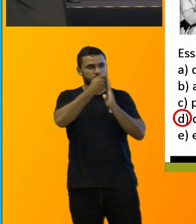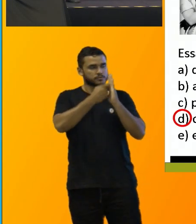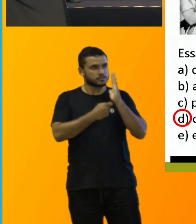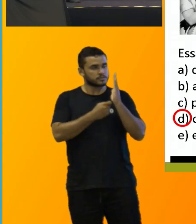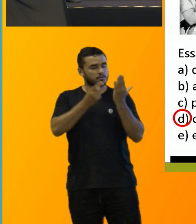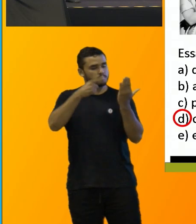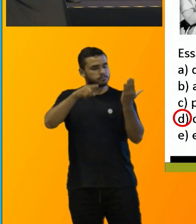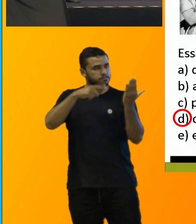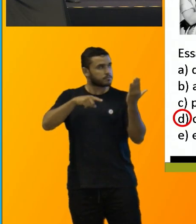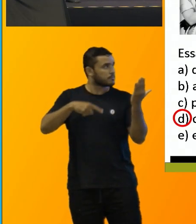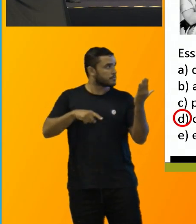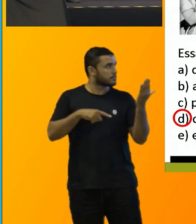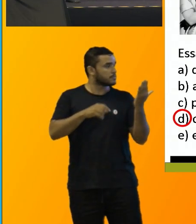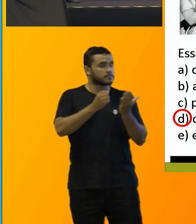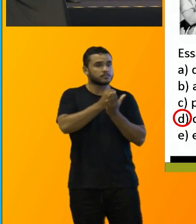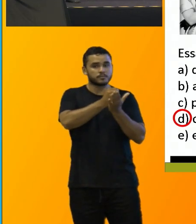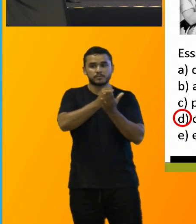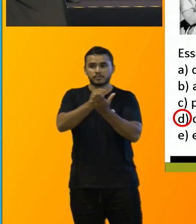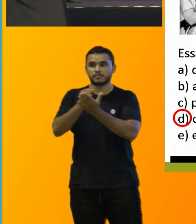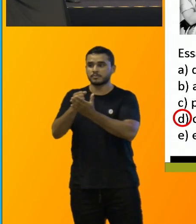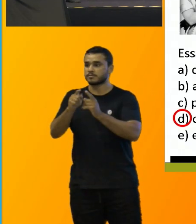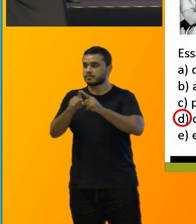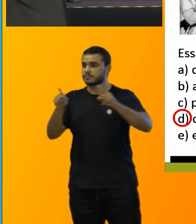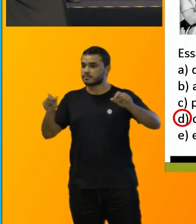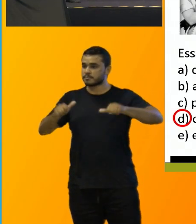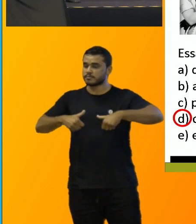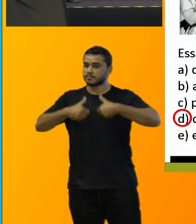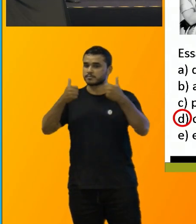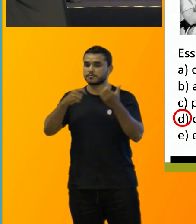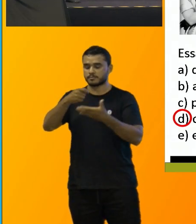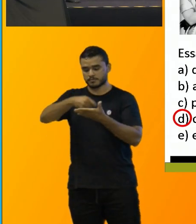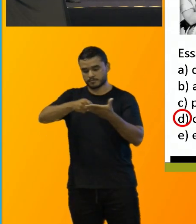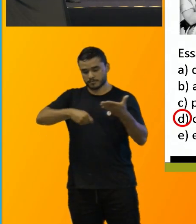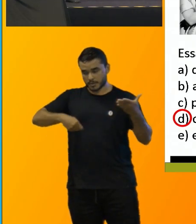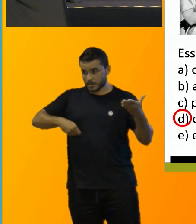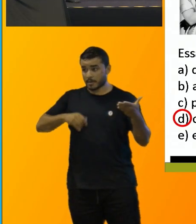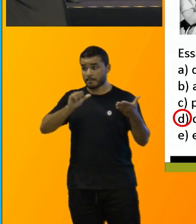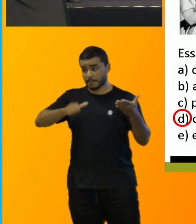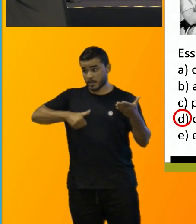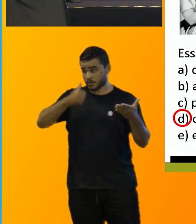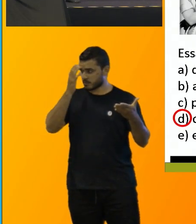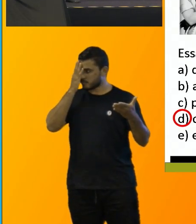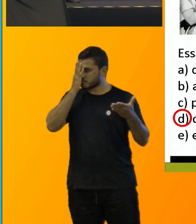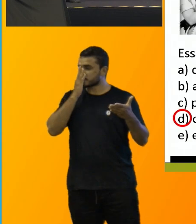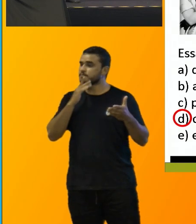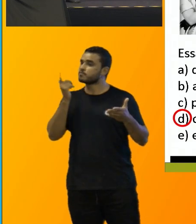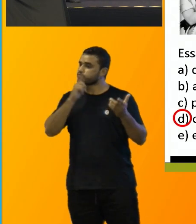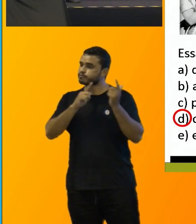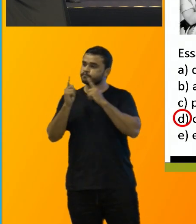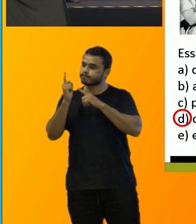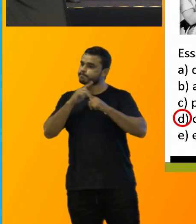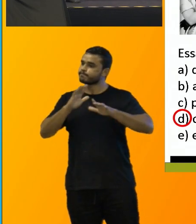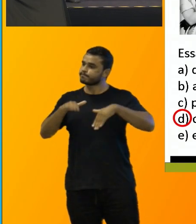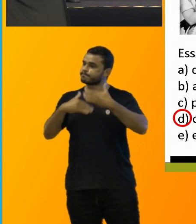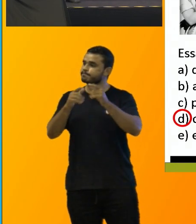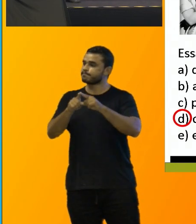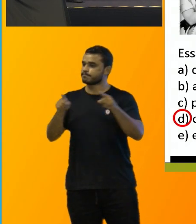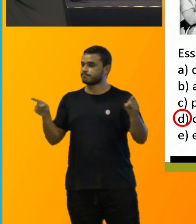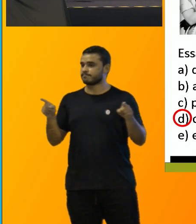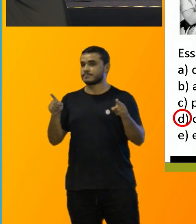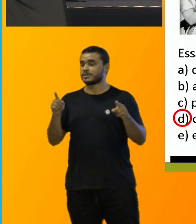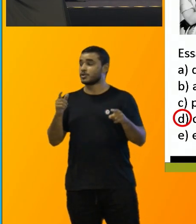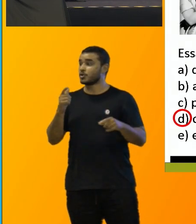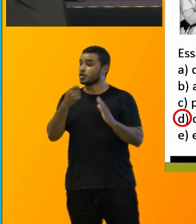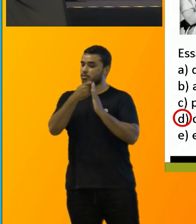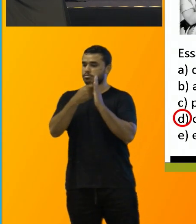redações e tentar ajudá-los nessa melhoria da escrita e a alcançar o tão sonhado 1000, a